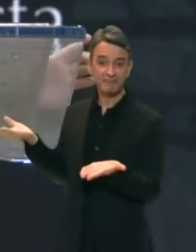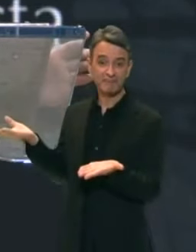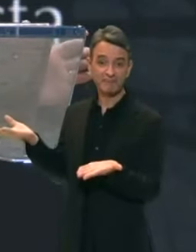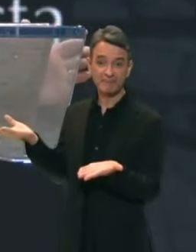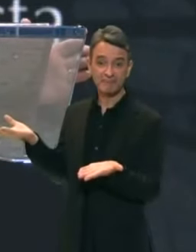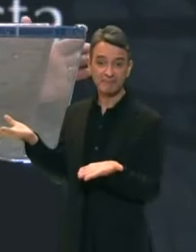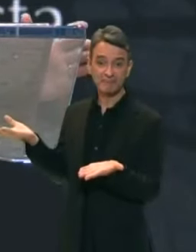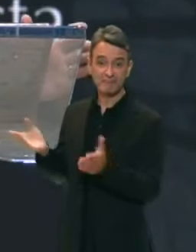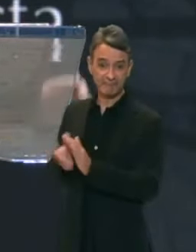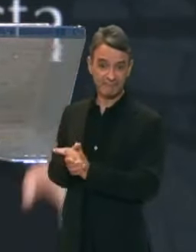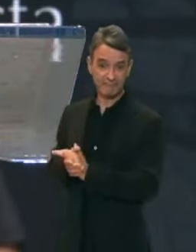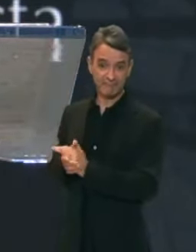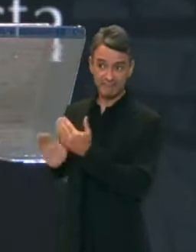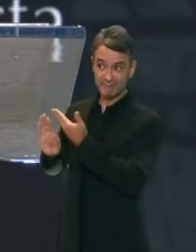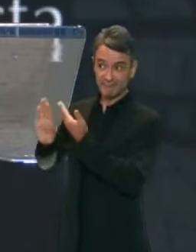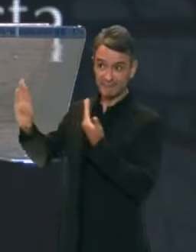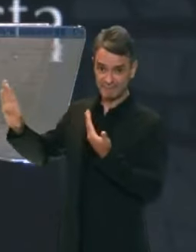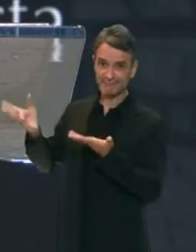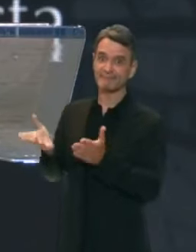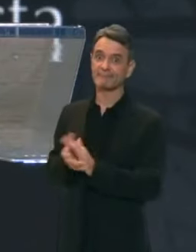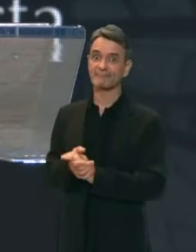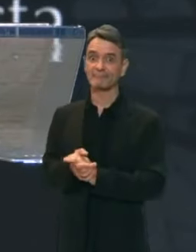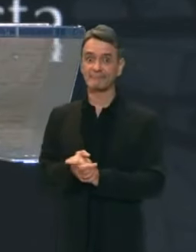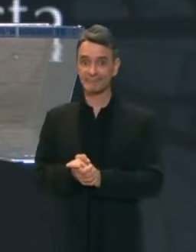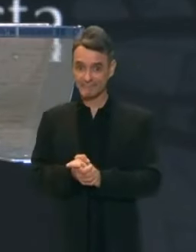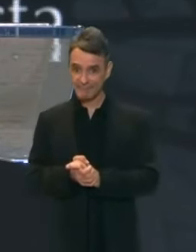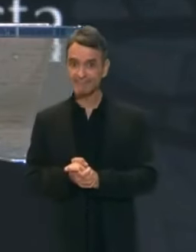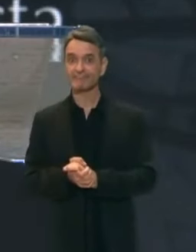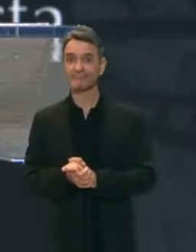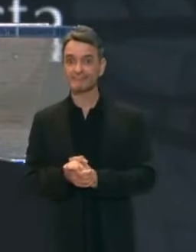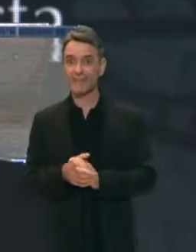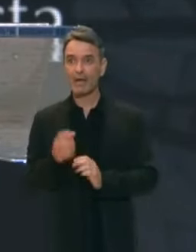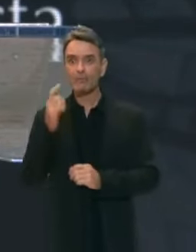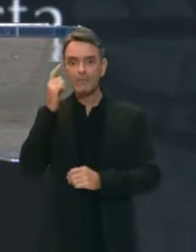falei, é isso mesmo.